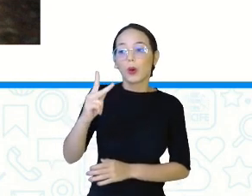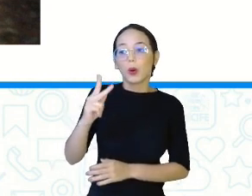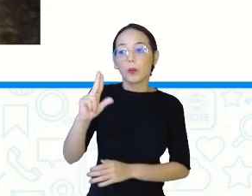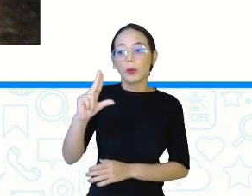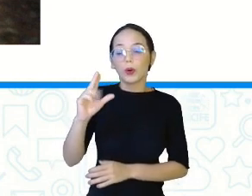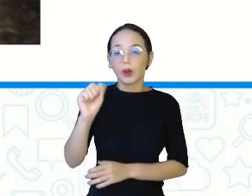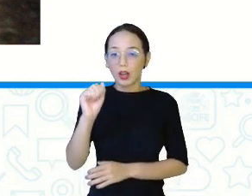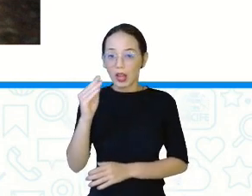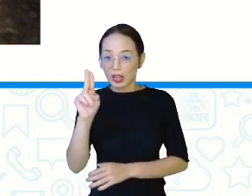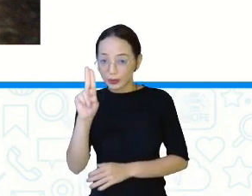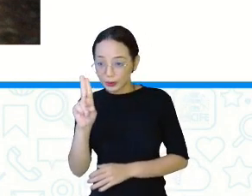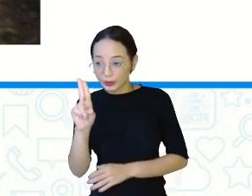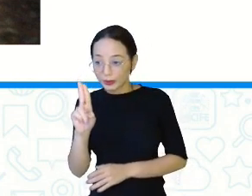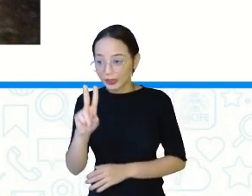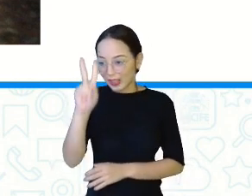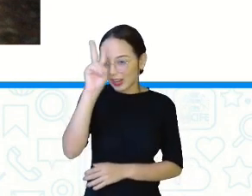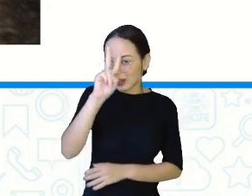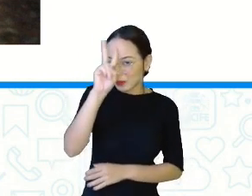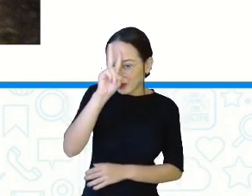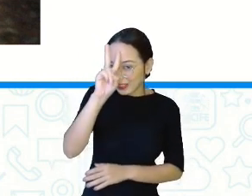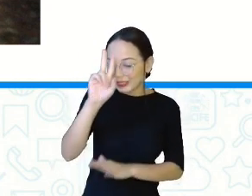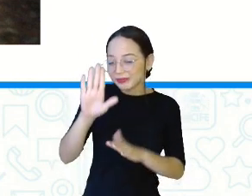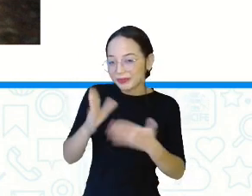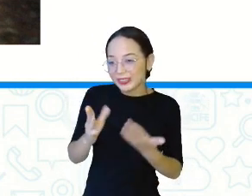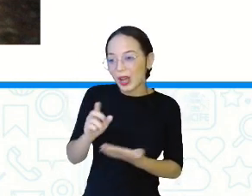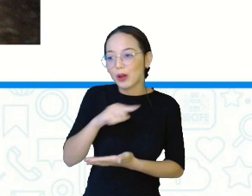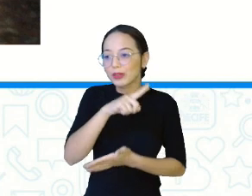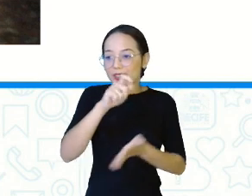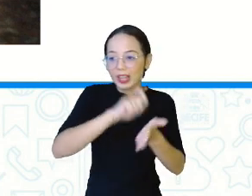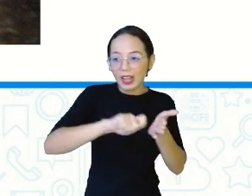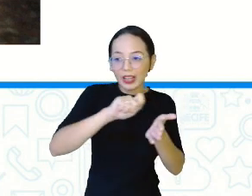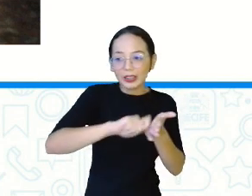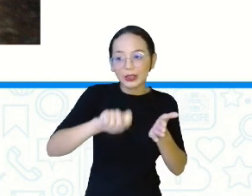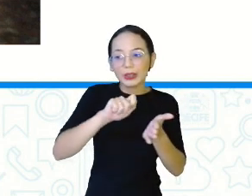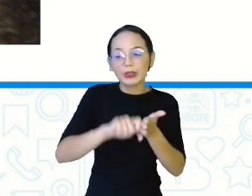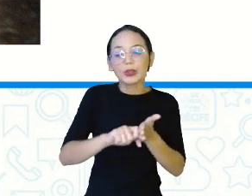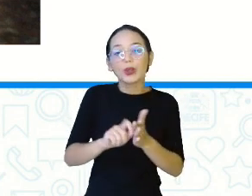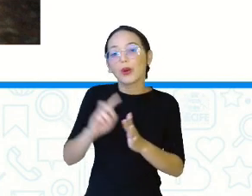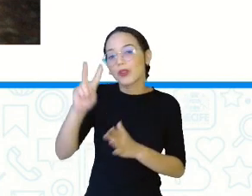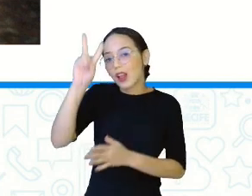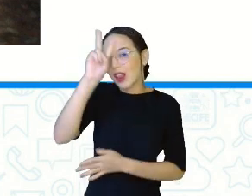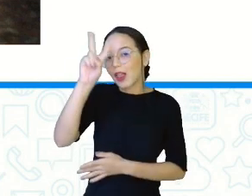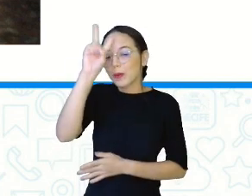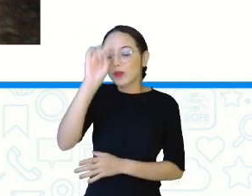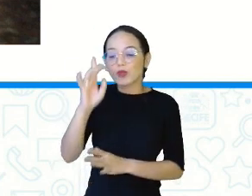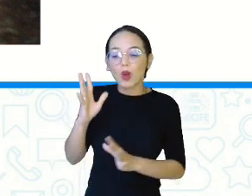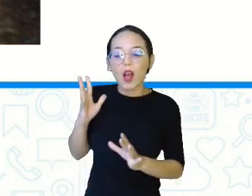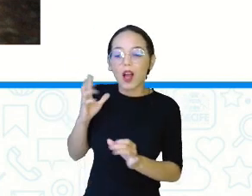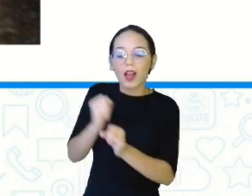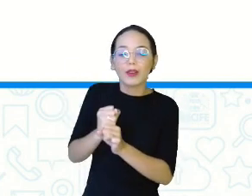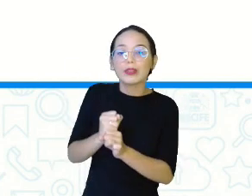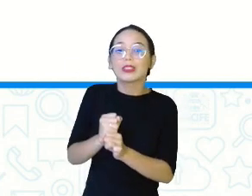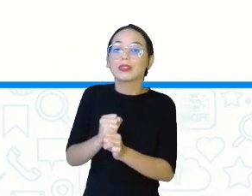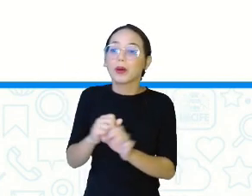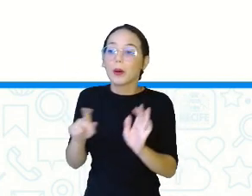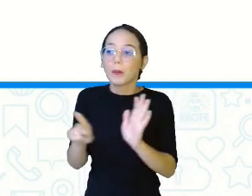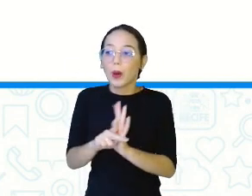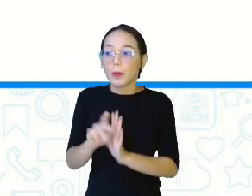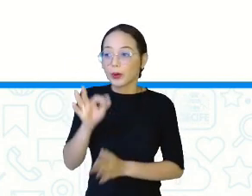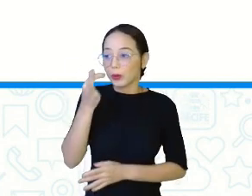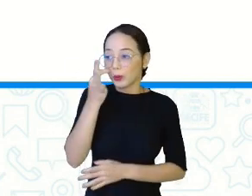cupuaçu, como você é inteligente, lembrou, não foi? Se tinha anotado, foi só aquela revisada. Também uma